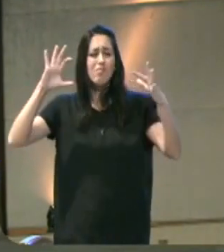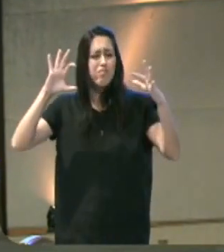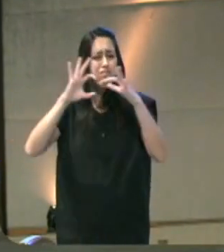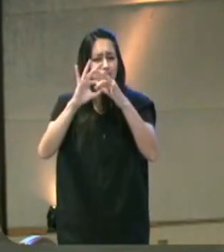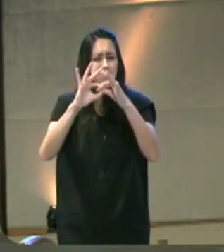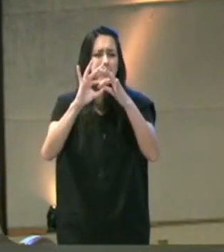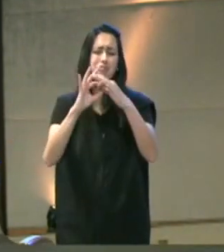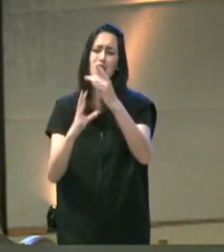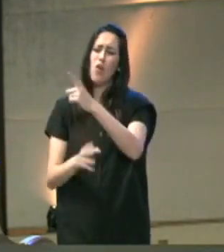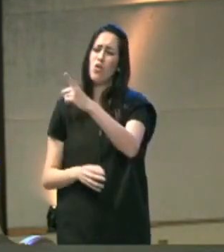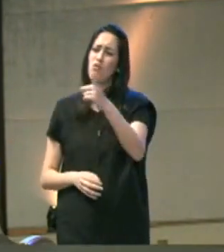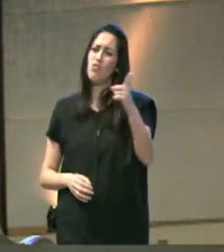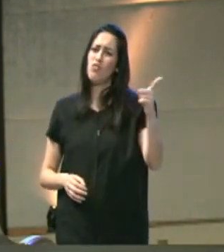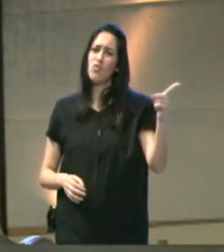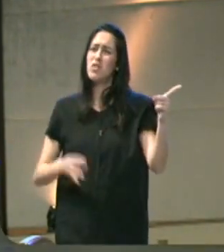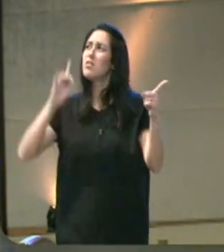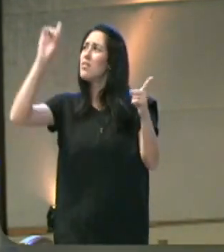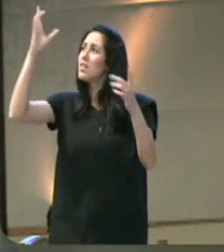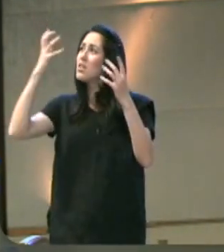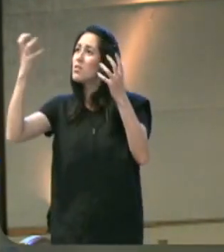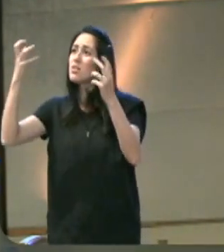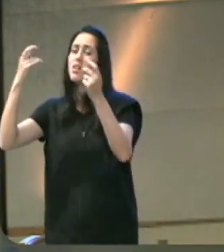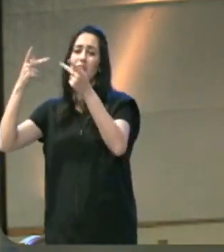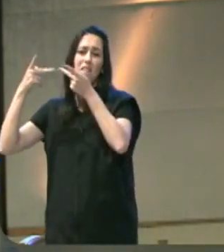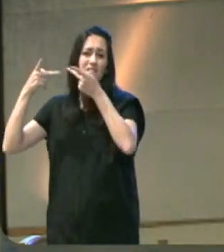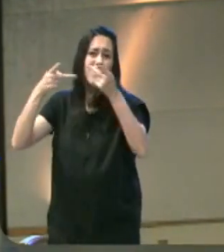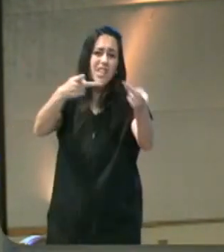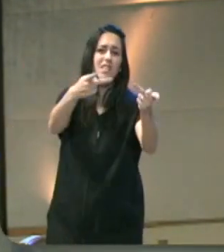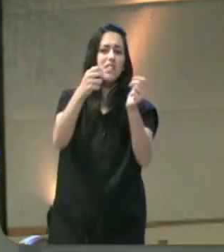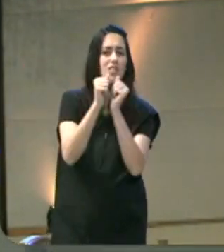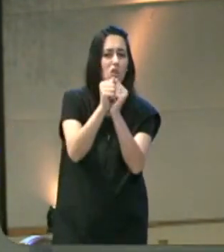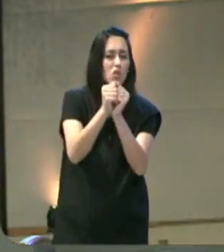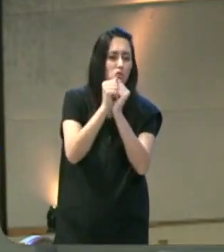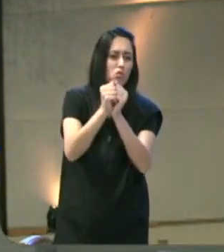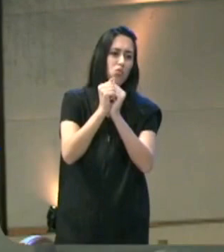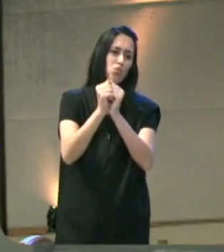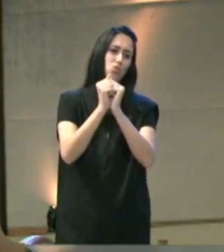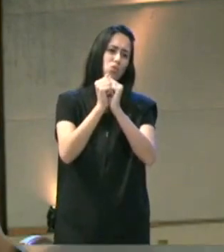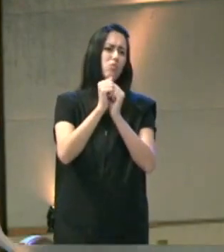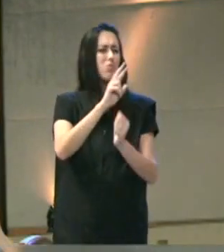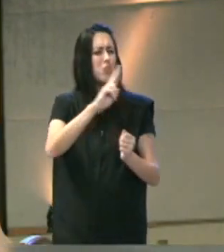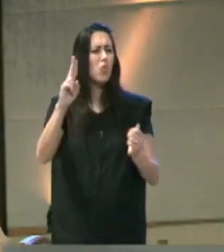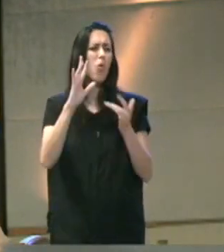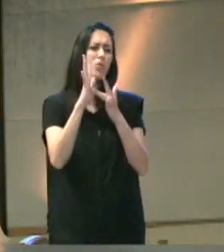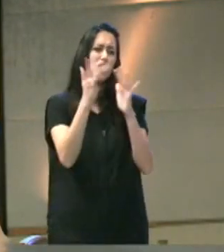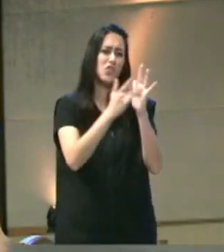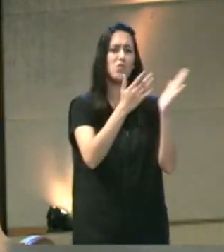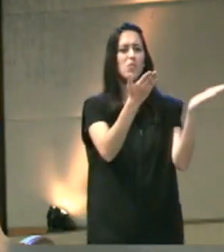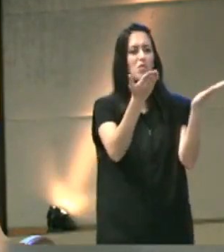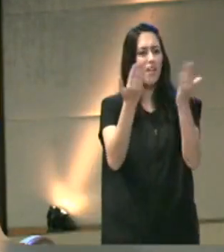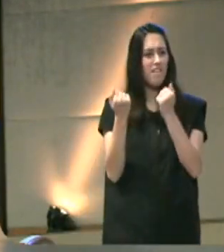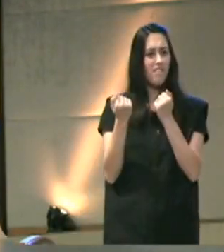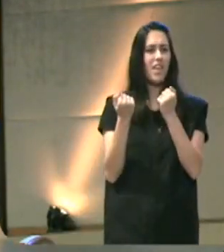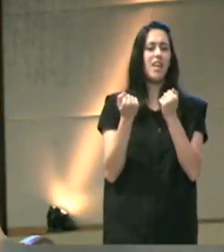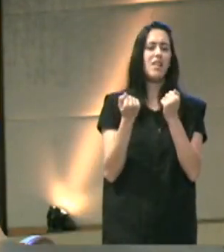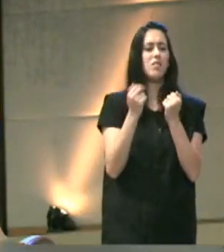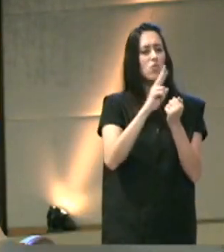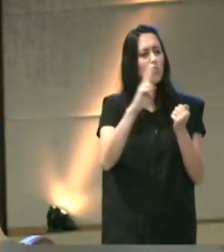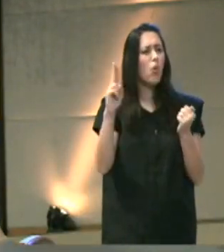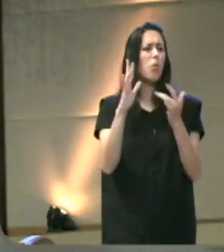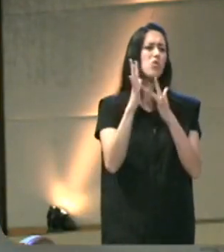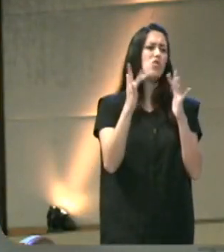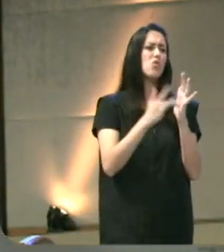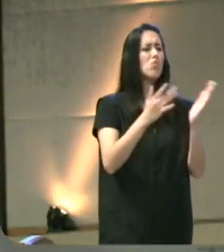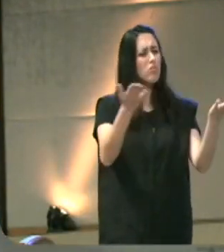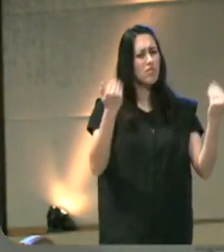nos visita, que nos abençoa, que nos dá graça. Então vem, em nome de Jesus. Pode vir, em nome de Jesus,